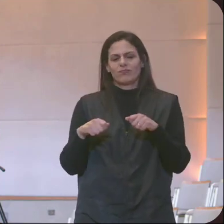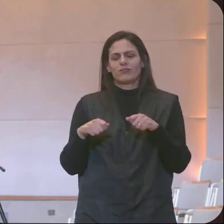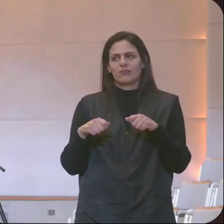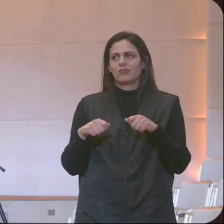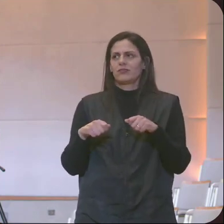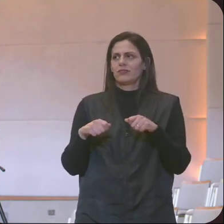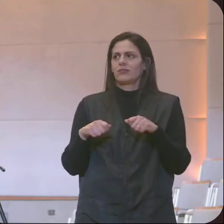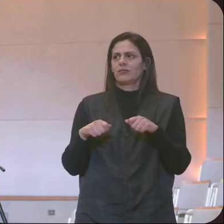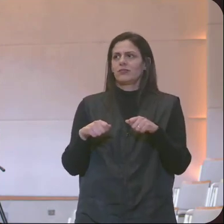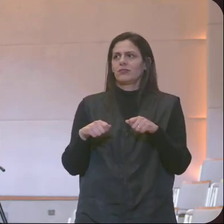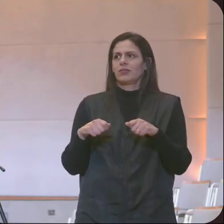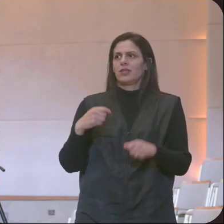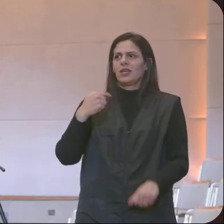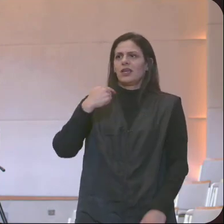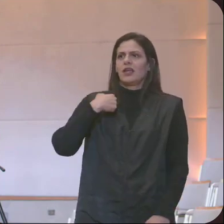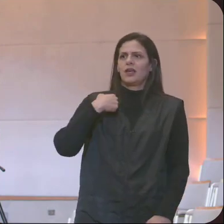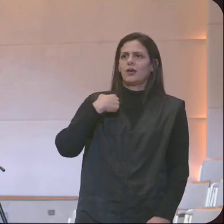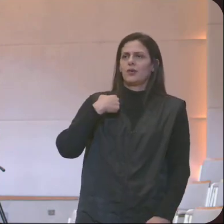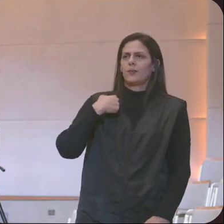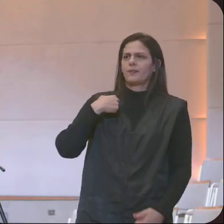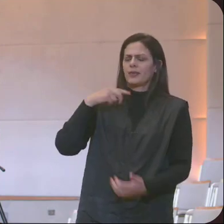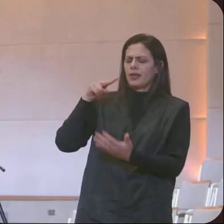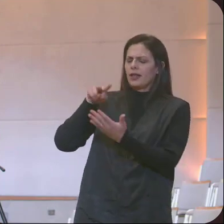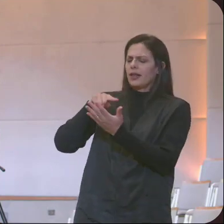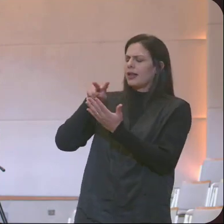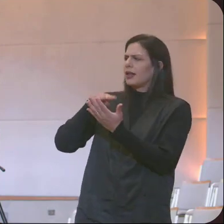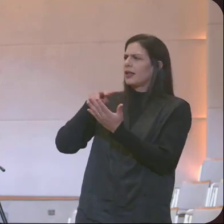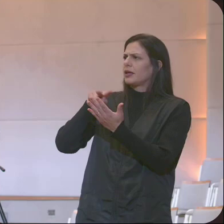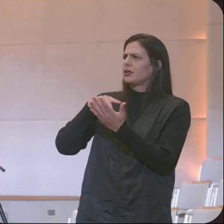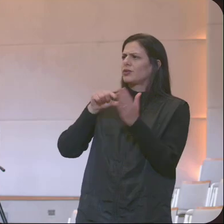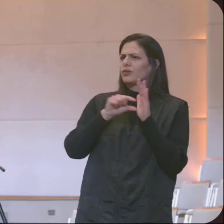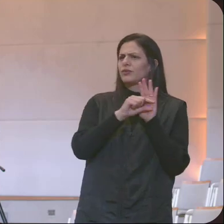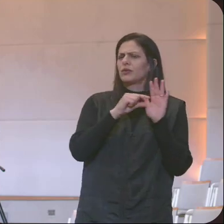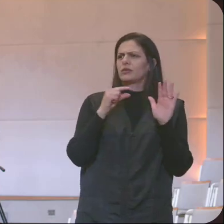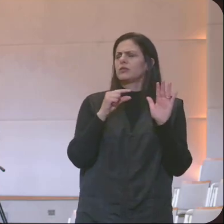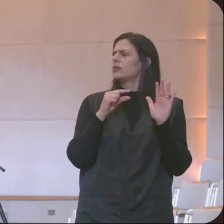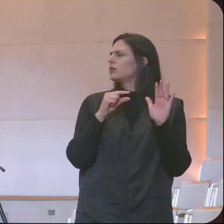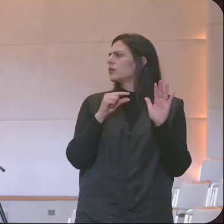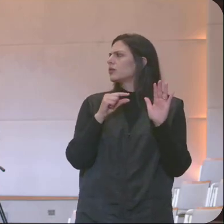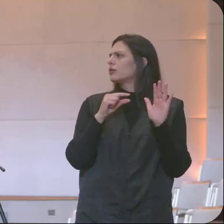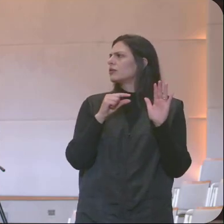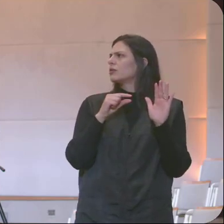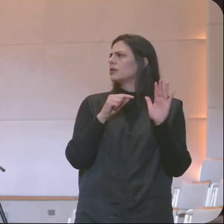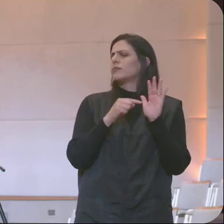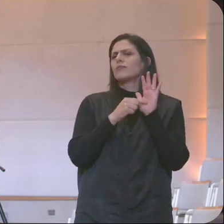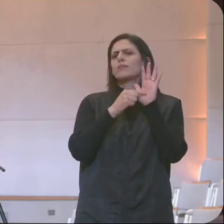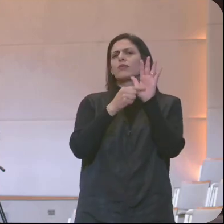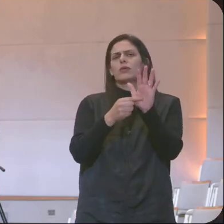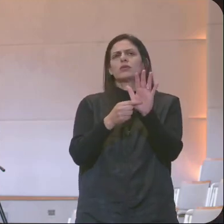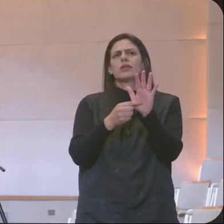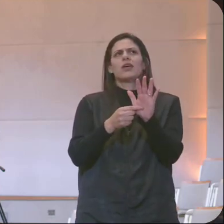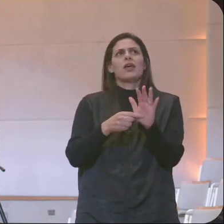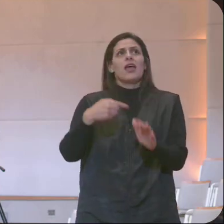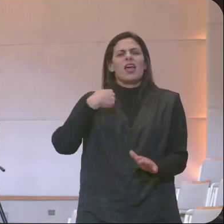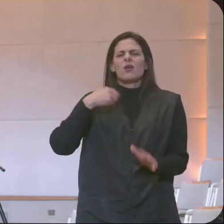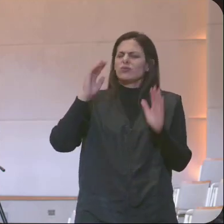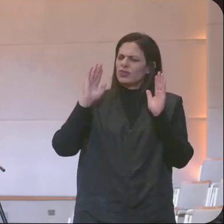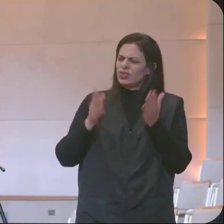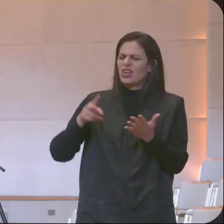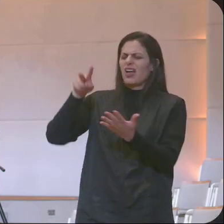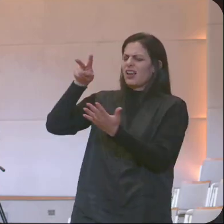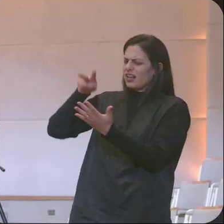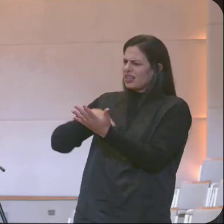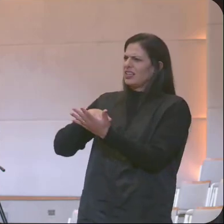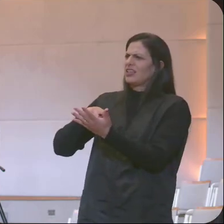Eu estava lendo um versículo, um texto da palavra esses dias, que eu já li tantas vezes, mas mexeu comigo